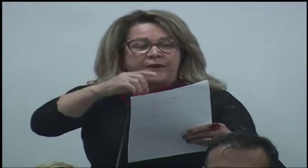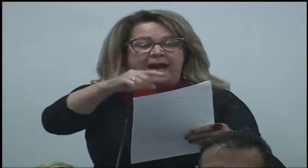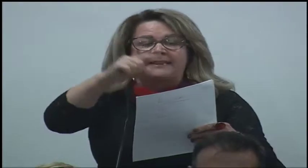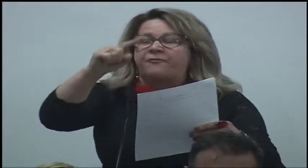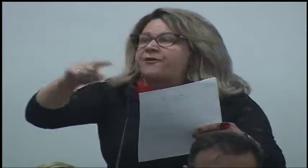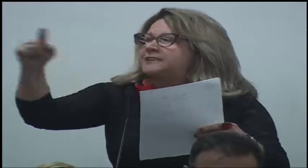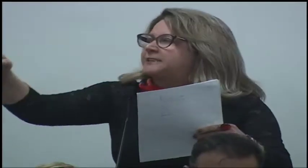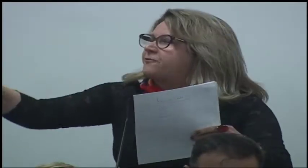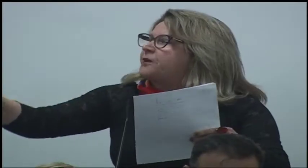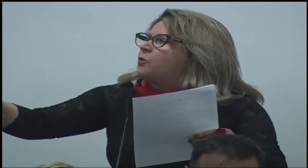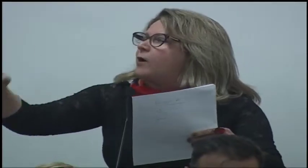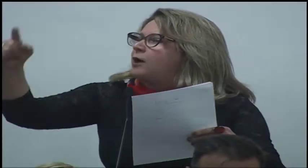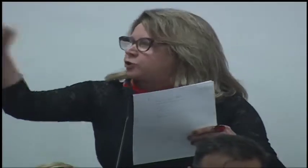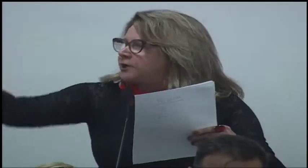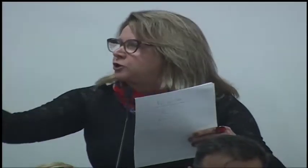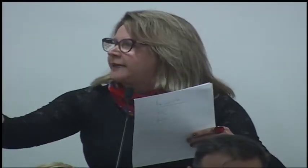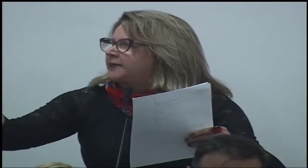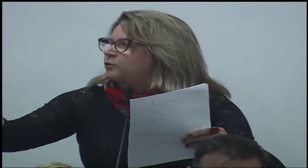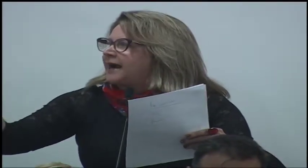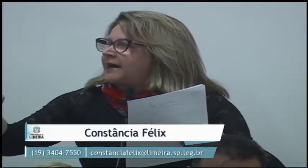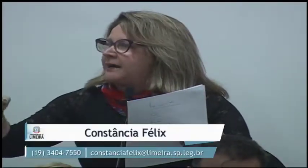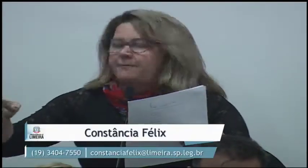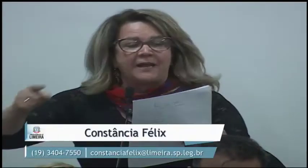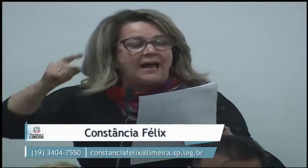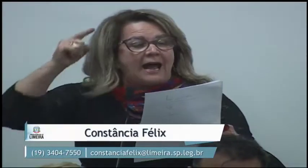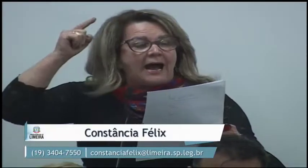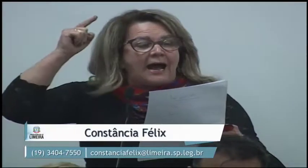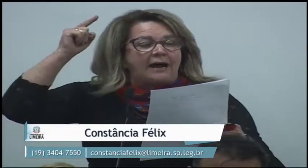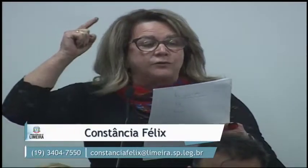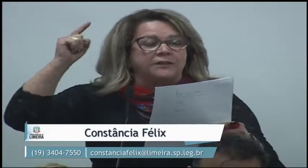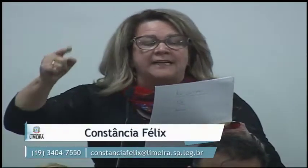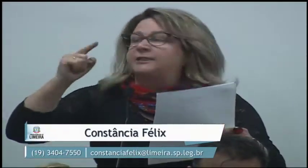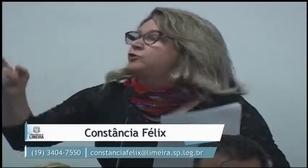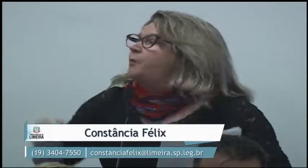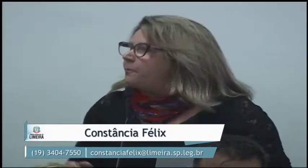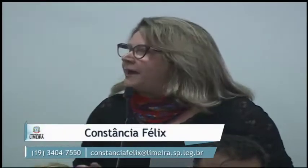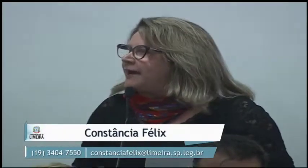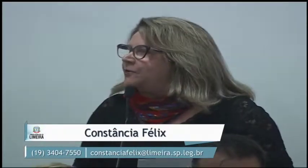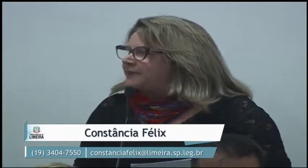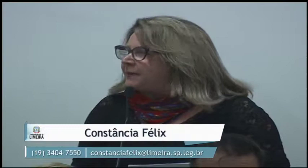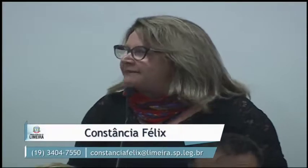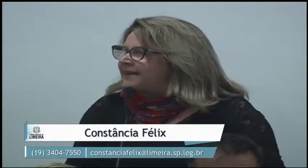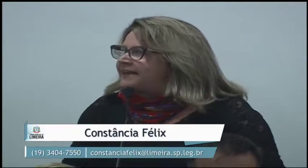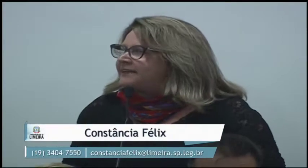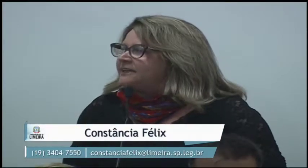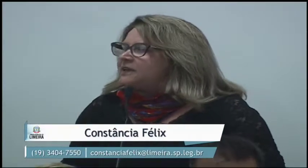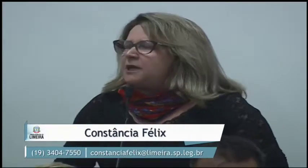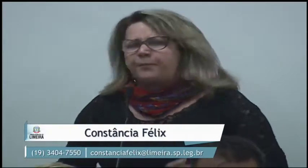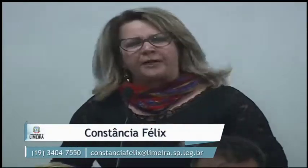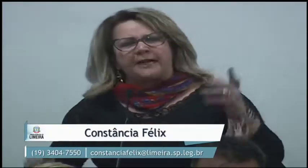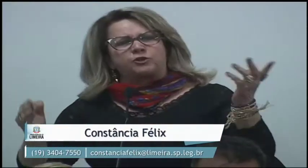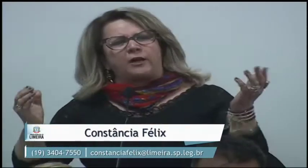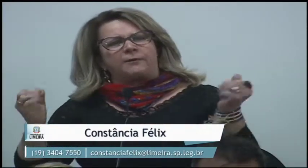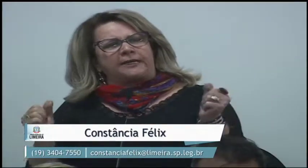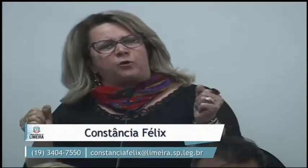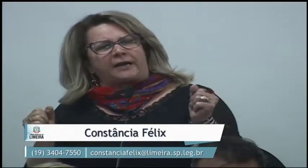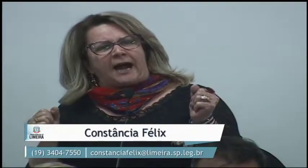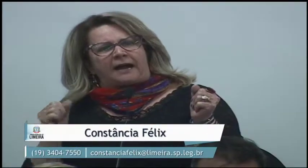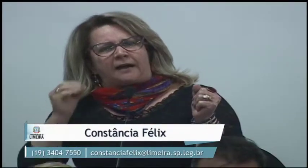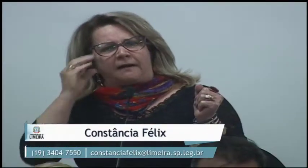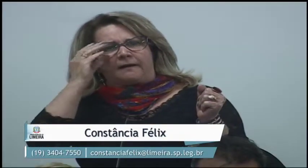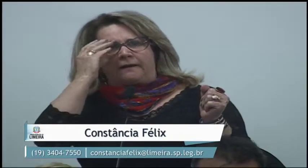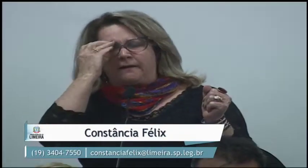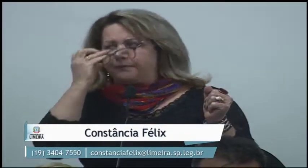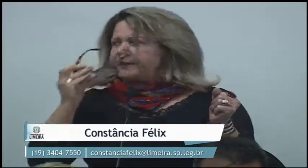quero ver, a Defesa Civil autorizou aquele lugar? A autorização do bombeiro também tem? E por que escolheu aquele